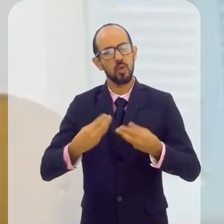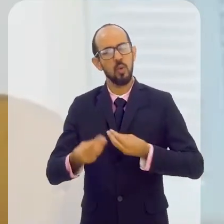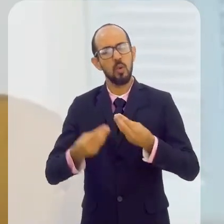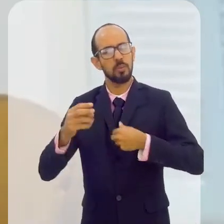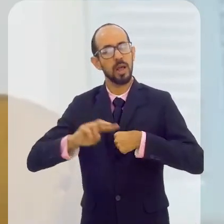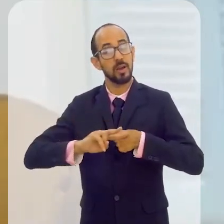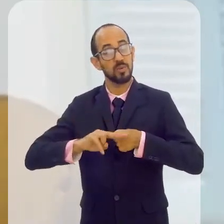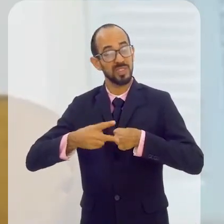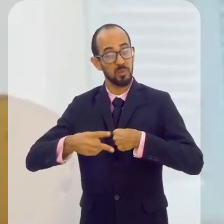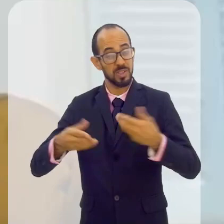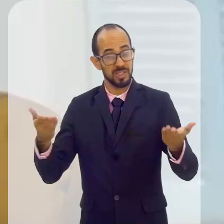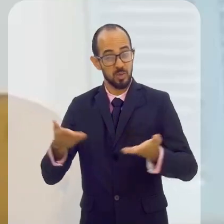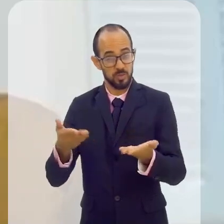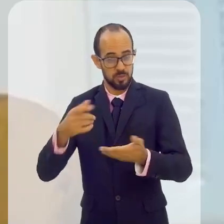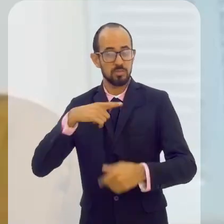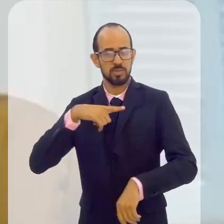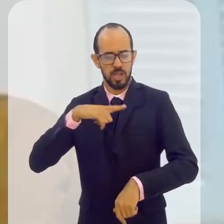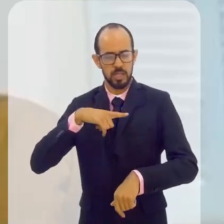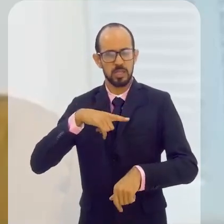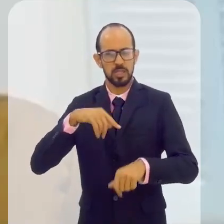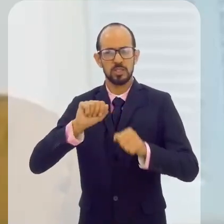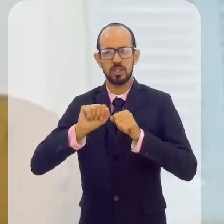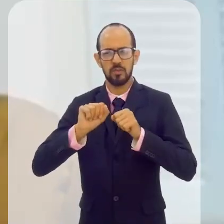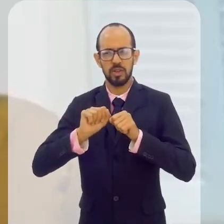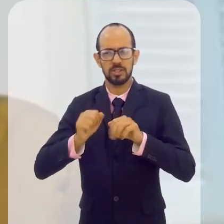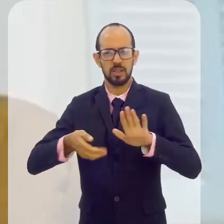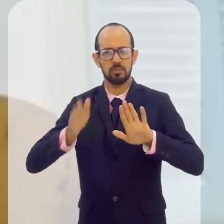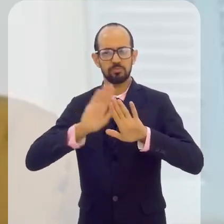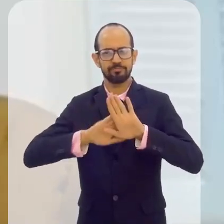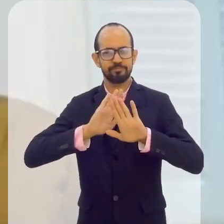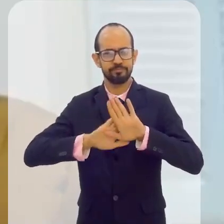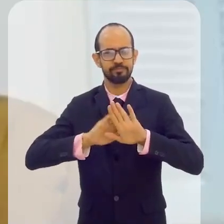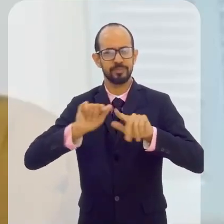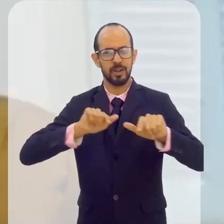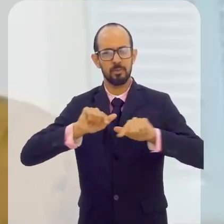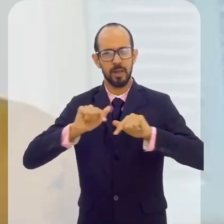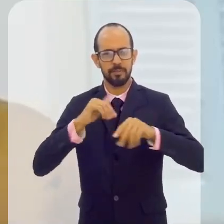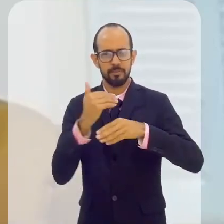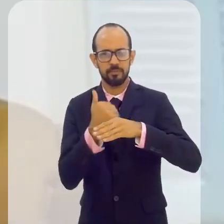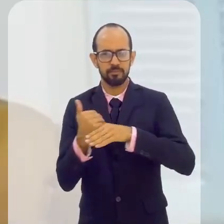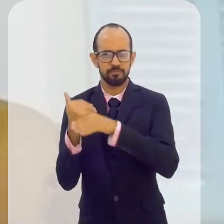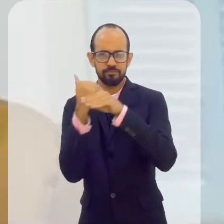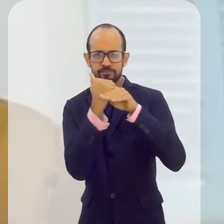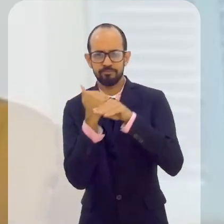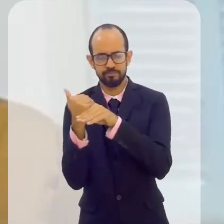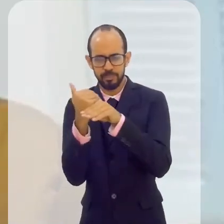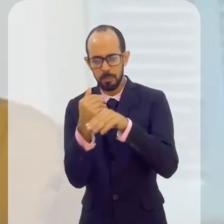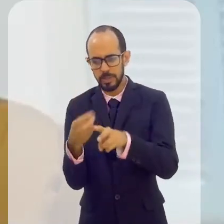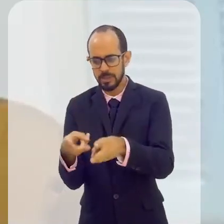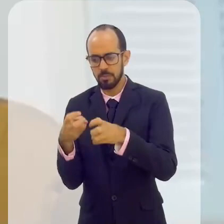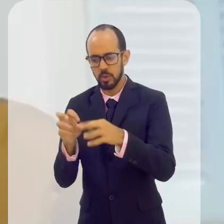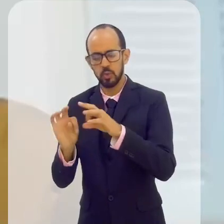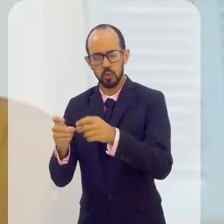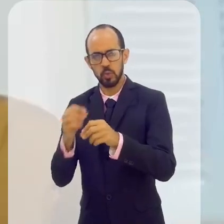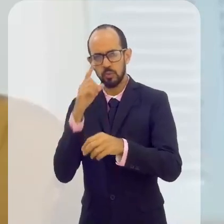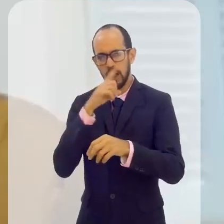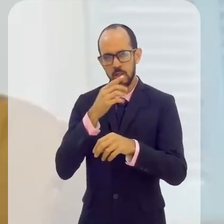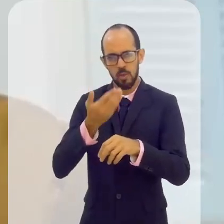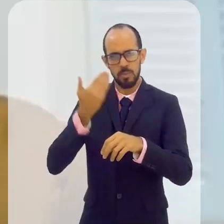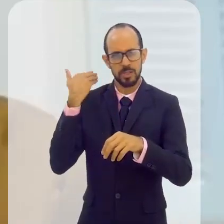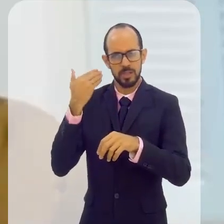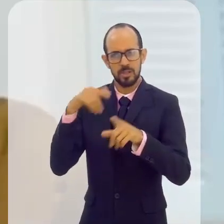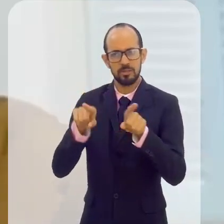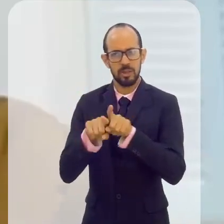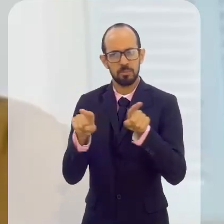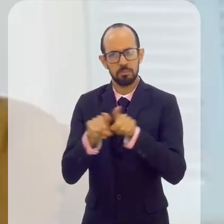isso reflete hoje, que no fundo o que a gente tem feito? Um trabalho de nivelamento, de identificação das áreas que ficaram frágeis,